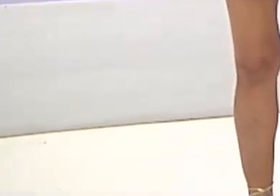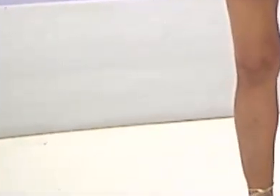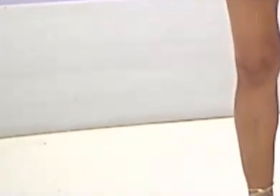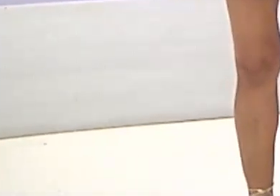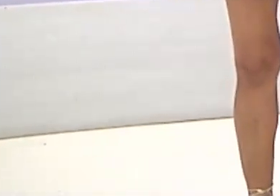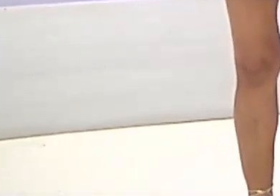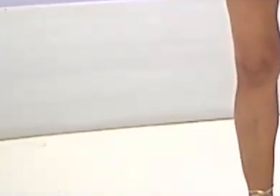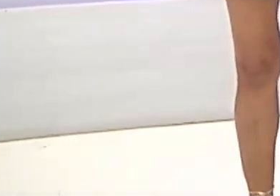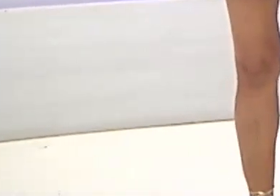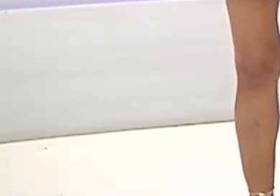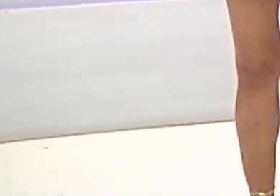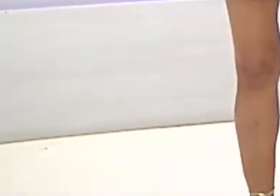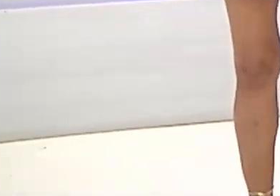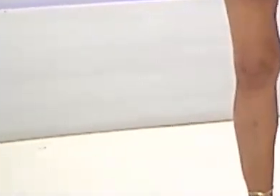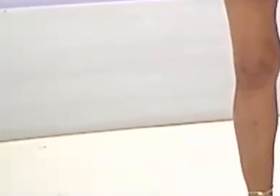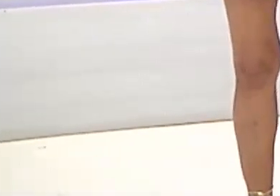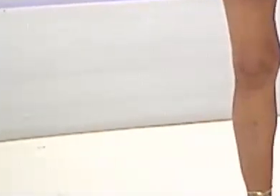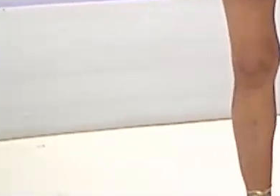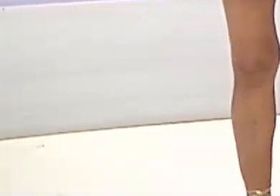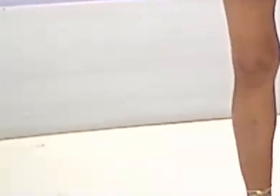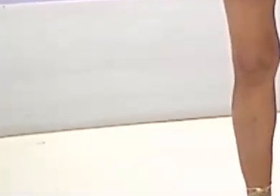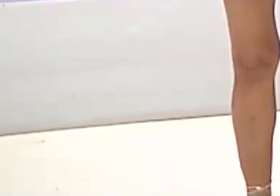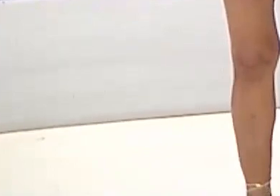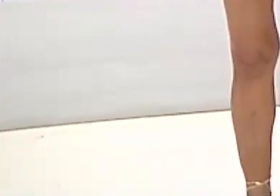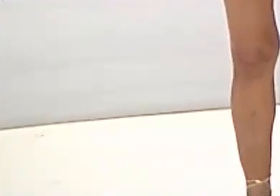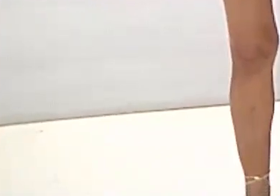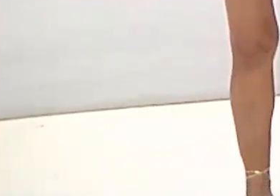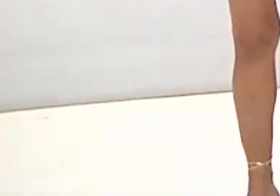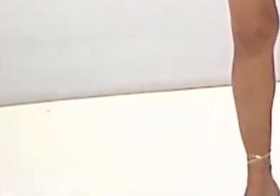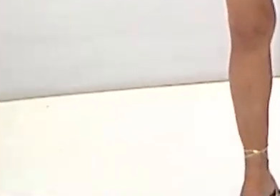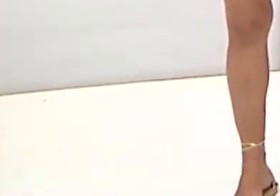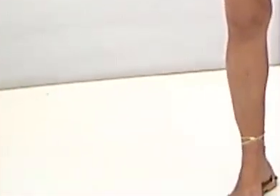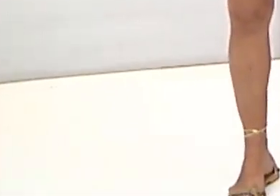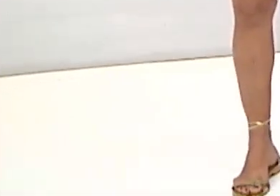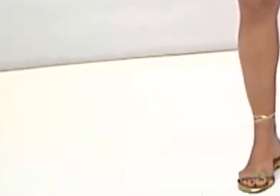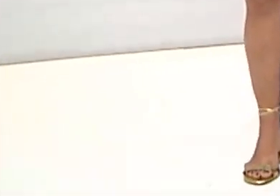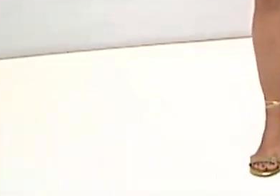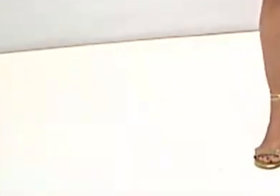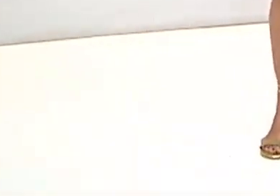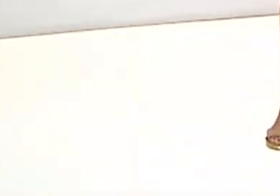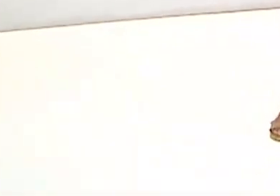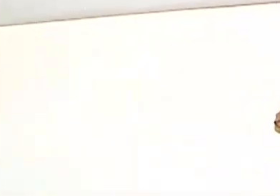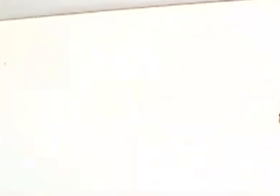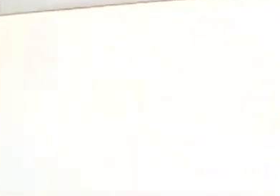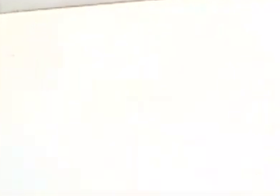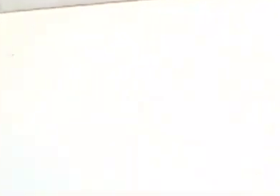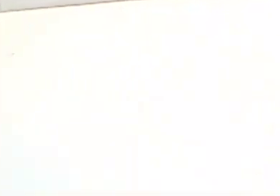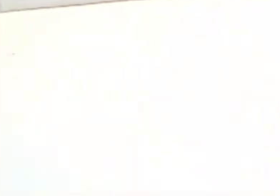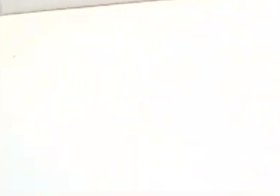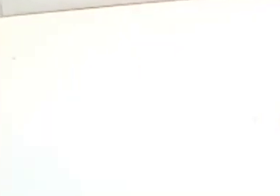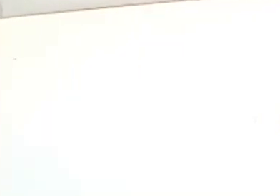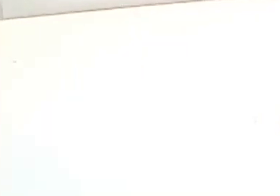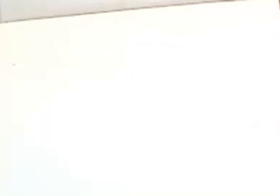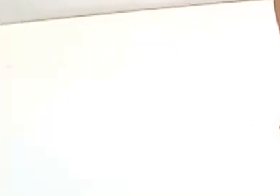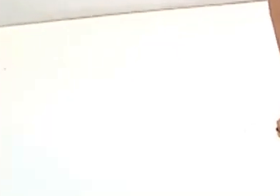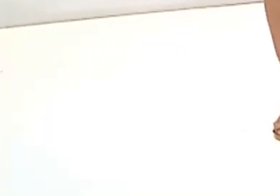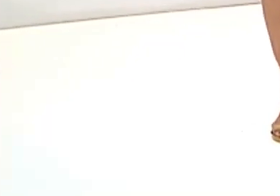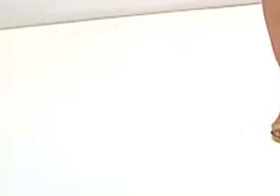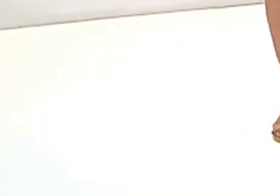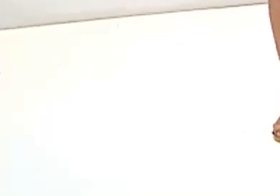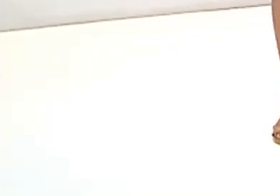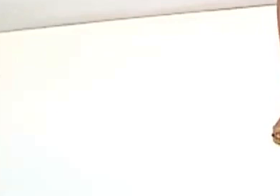pouco a gente sai aqui. Cida Samambaia. Vai ser um prazer receber nosso prefeito